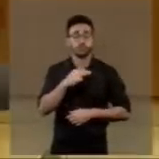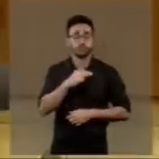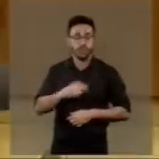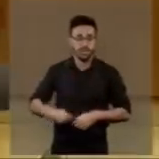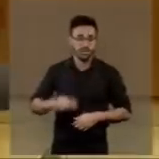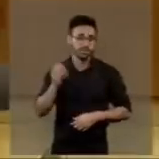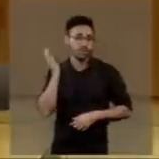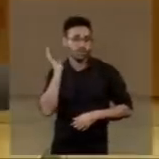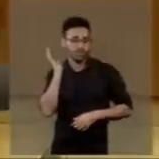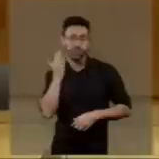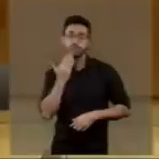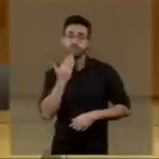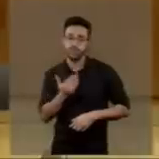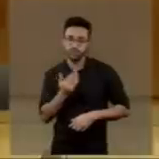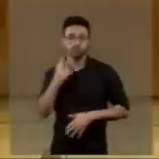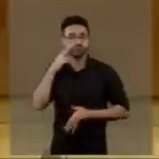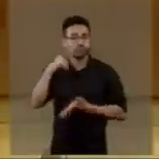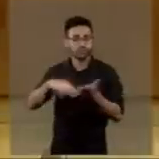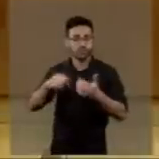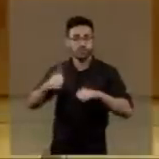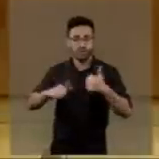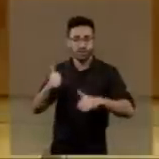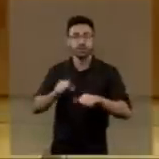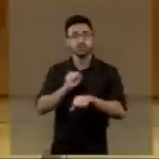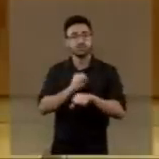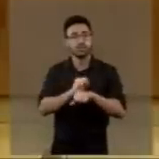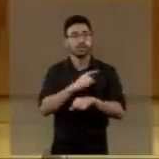Rosa Weber, aguardo os demais.